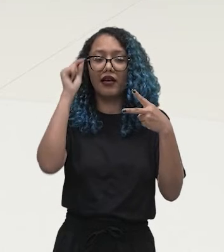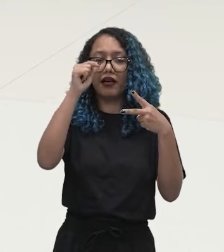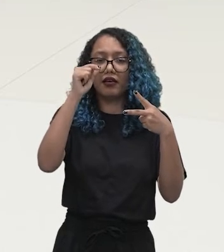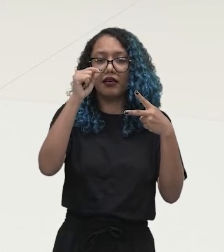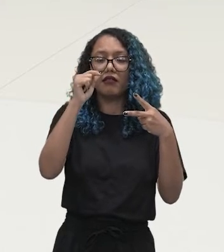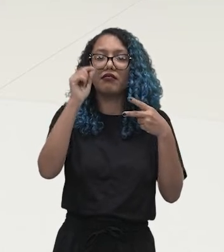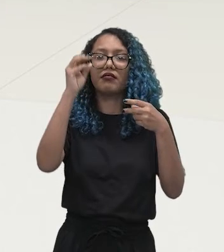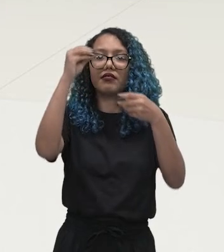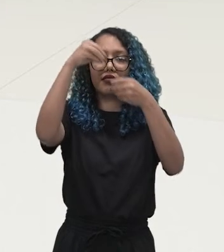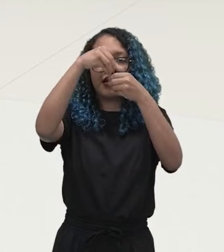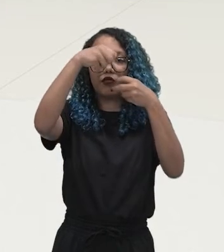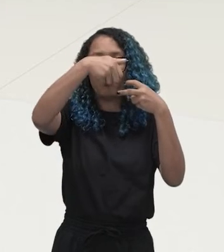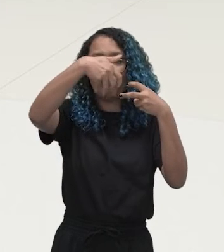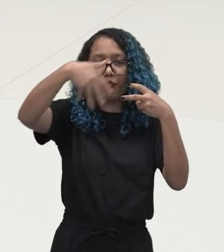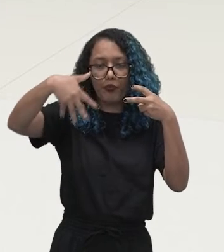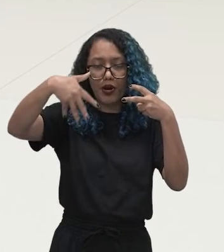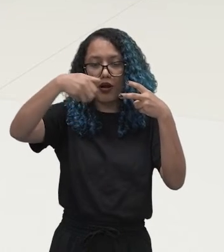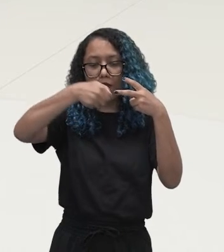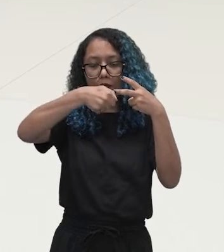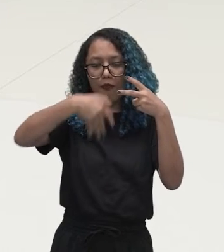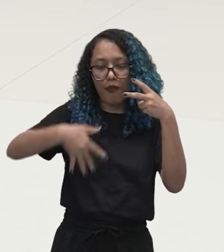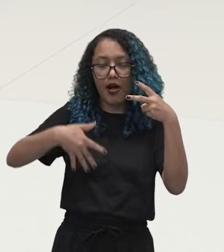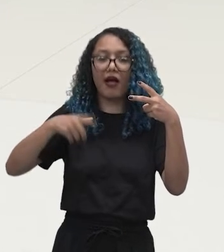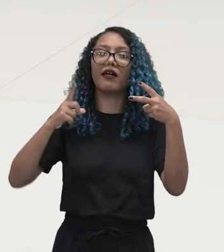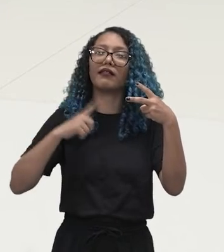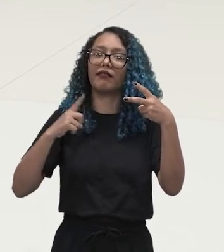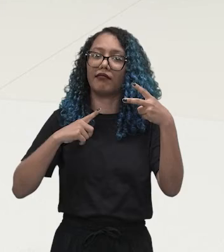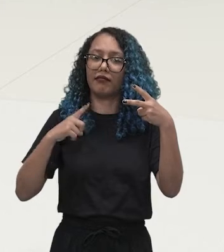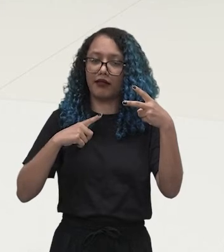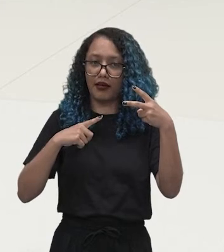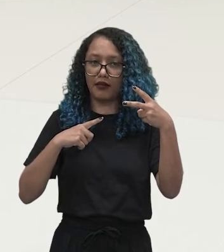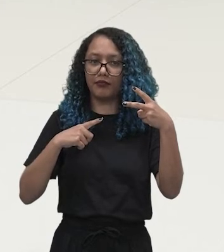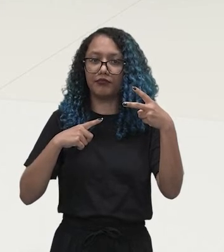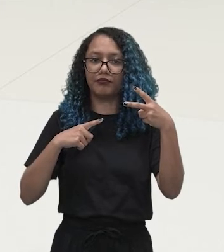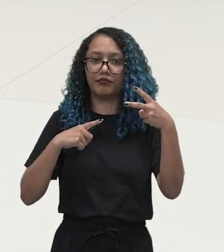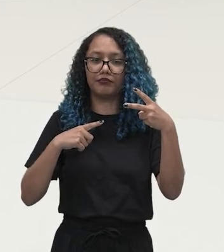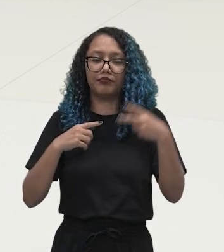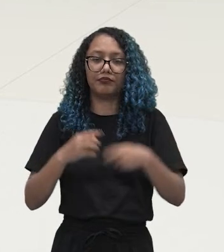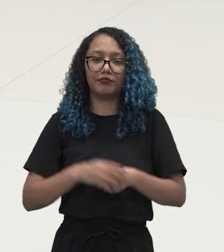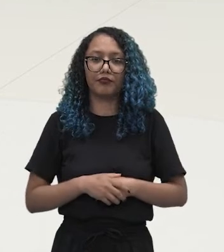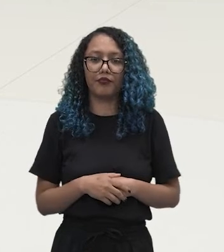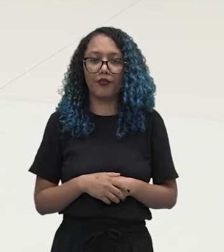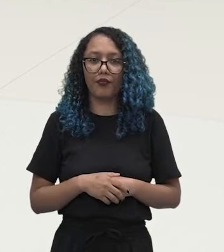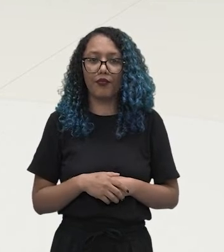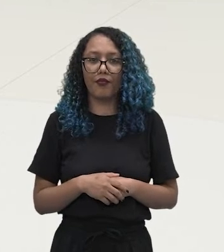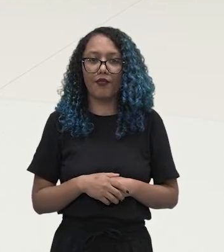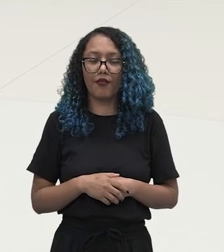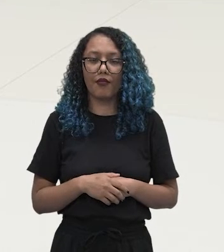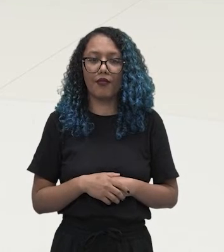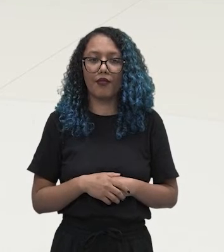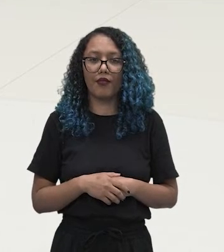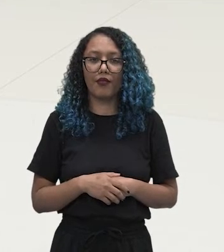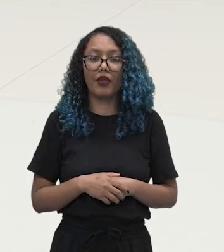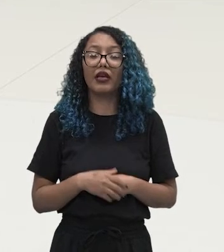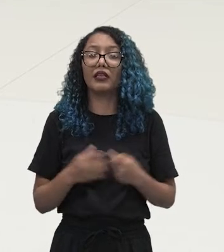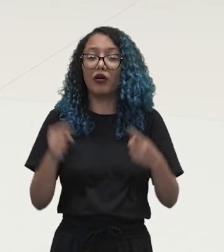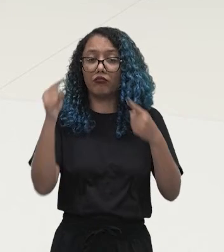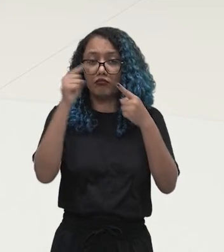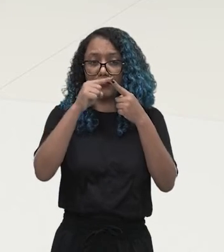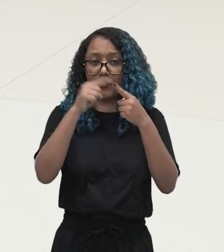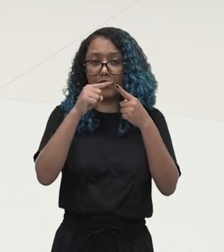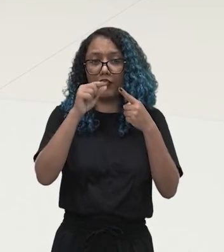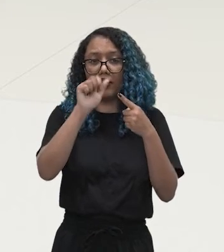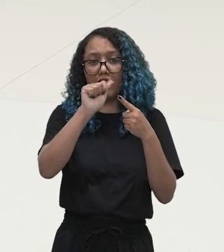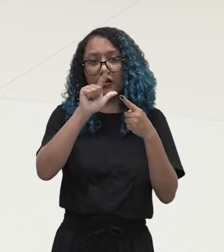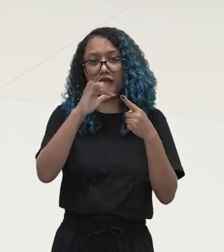próprias classificações. Uma cadeia fechada alicíclica, ela pode ser classificada